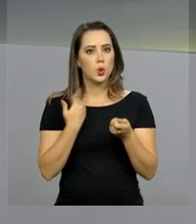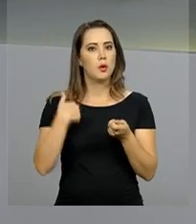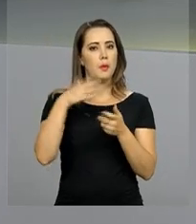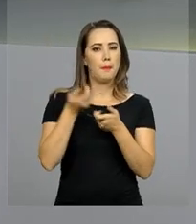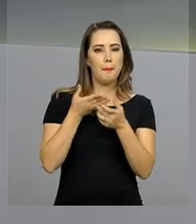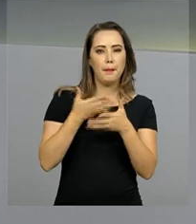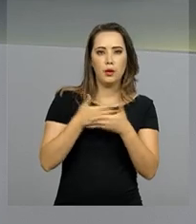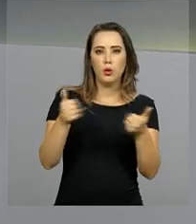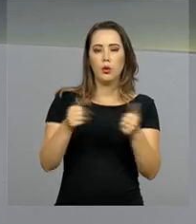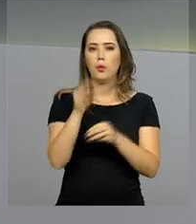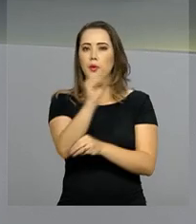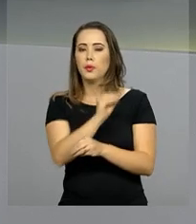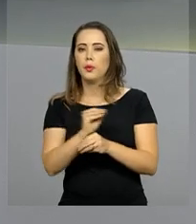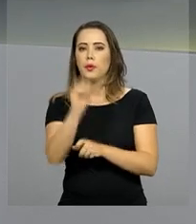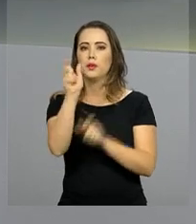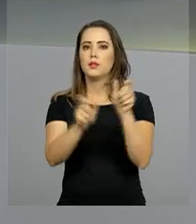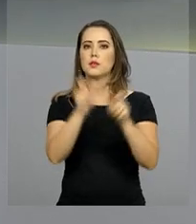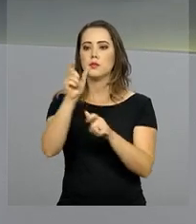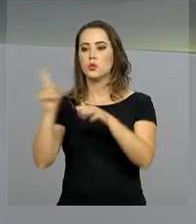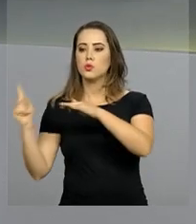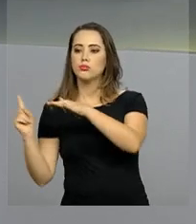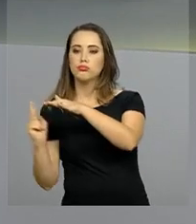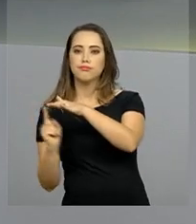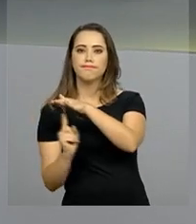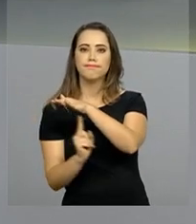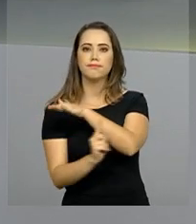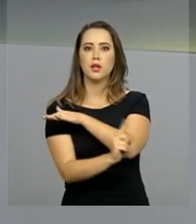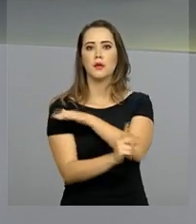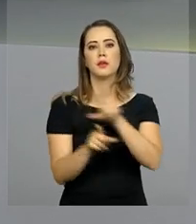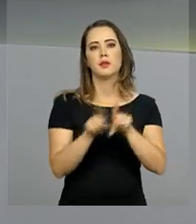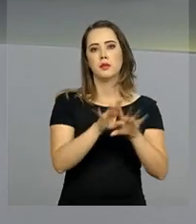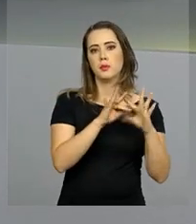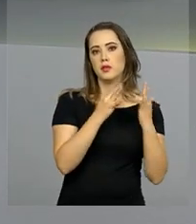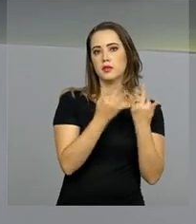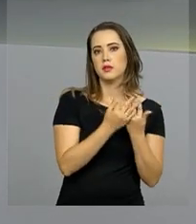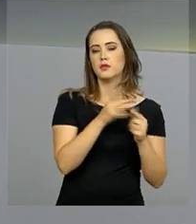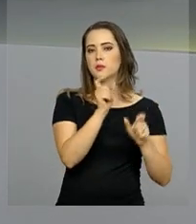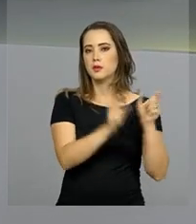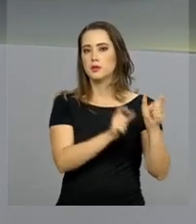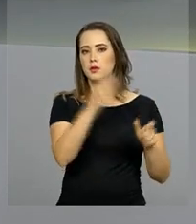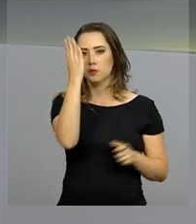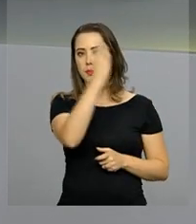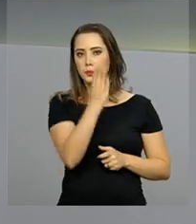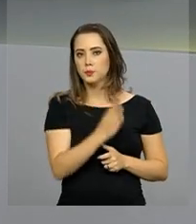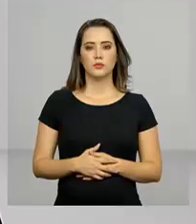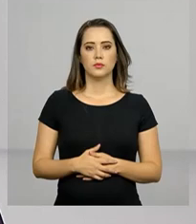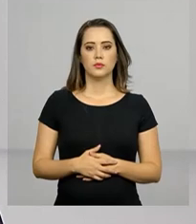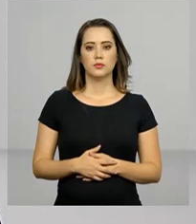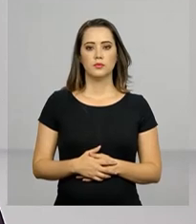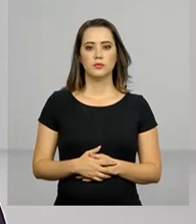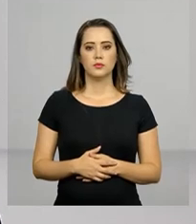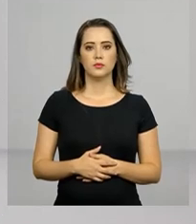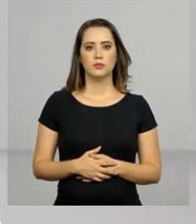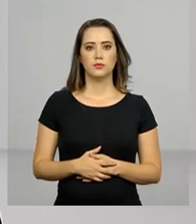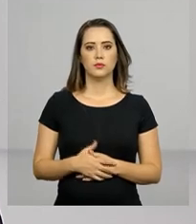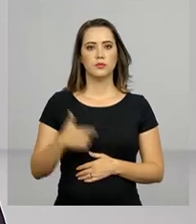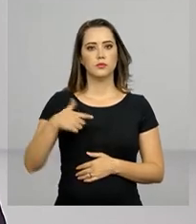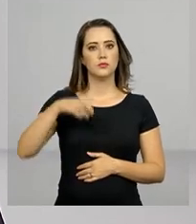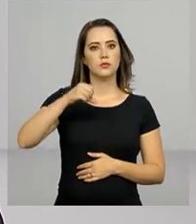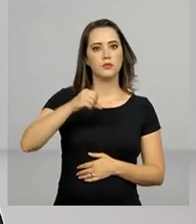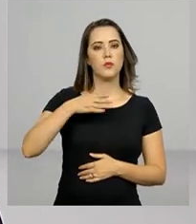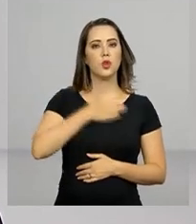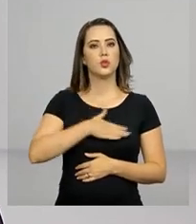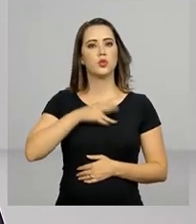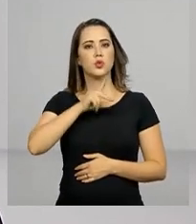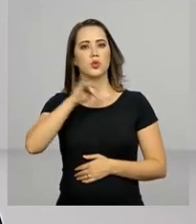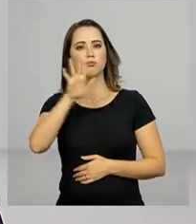sejam aprimorados para melhor atender aos imigrantes e também às famílias brasileiras. 29 de agosto é o